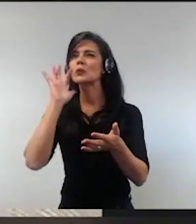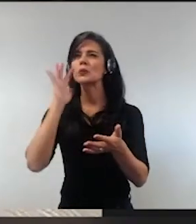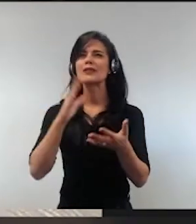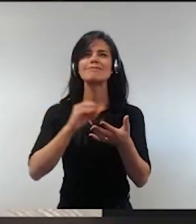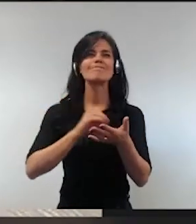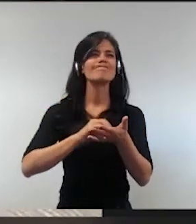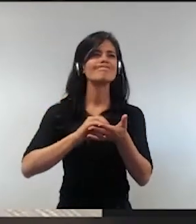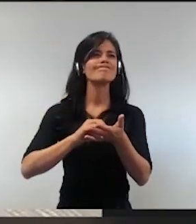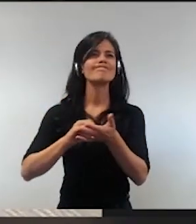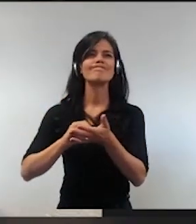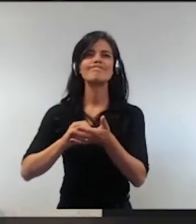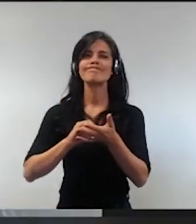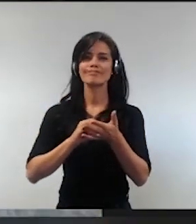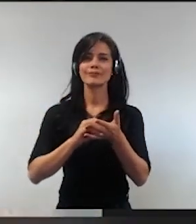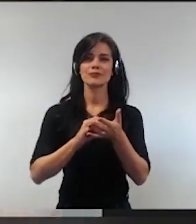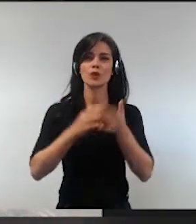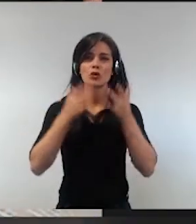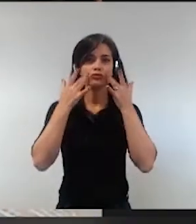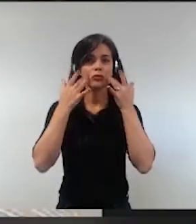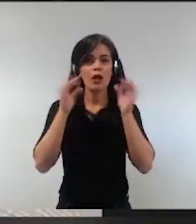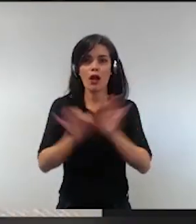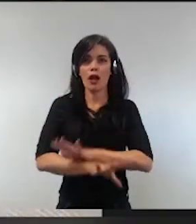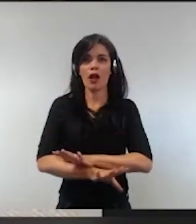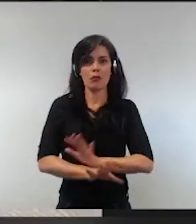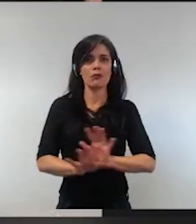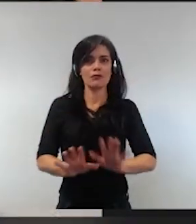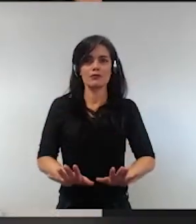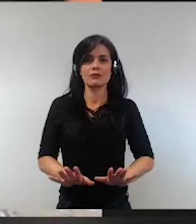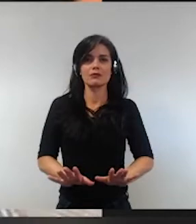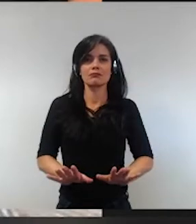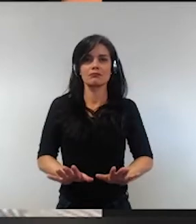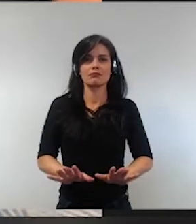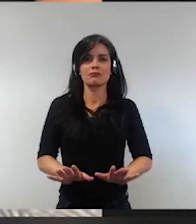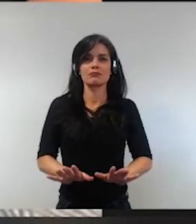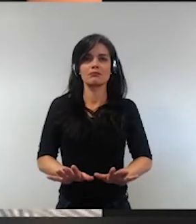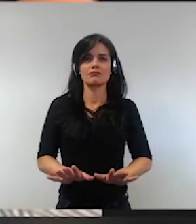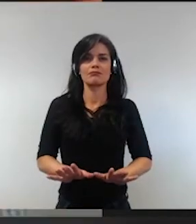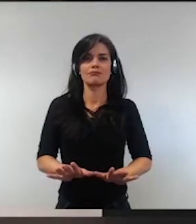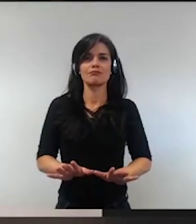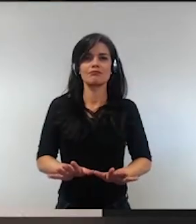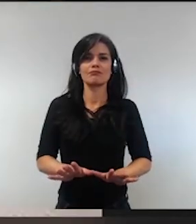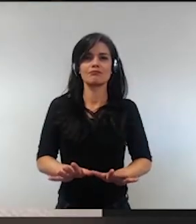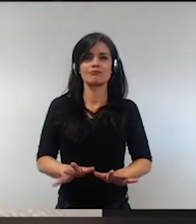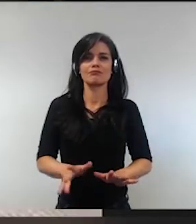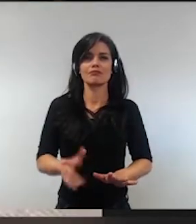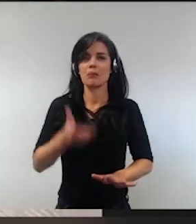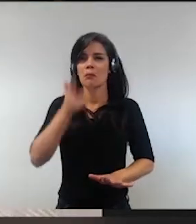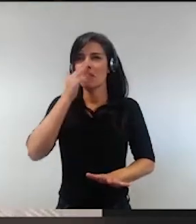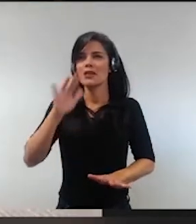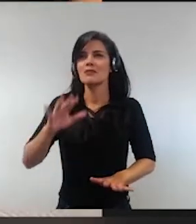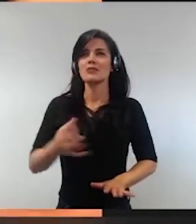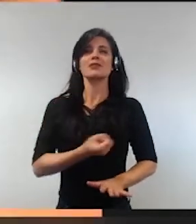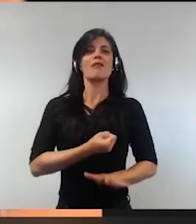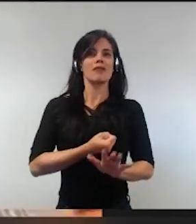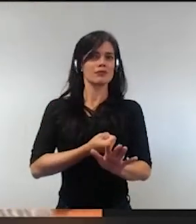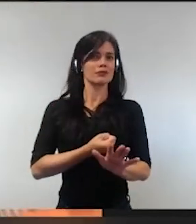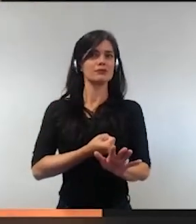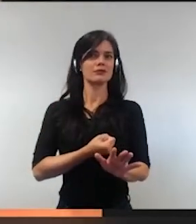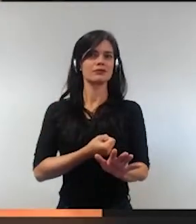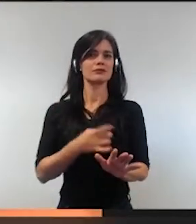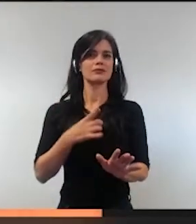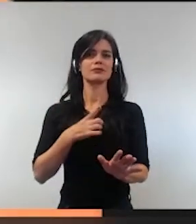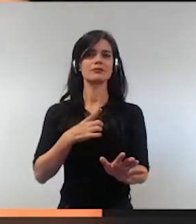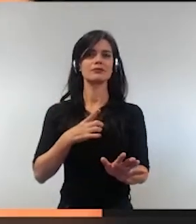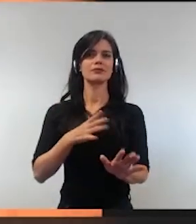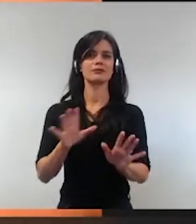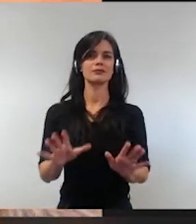Não? O espetáculo termina, não? Termina com uma espécie de redenção, não? Que,